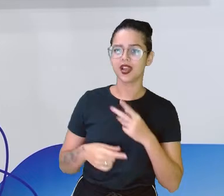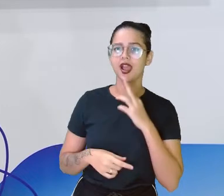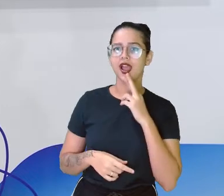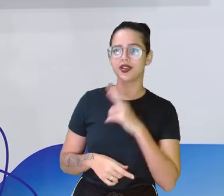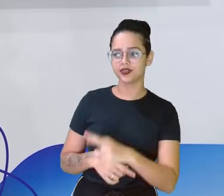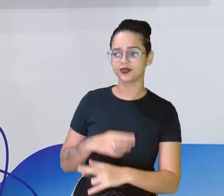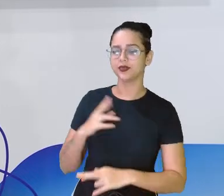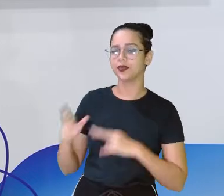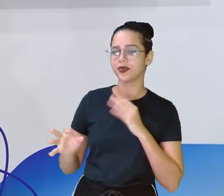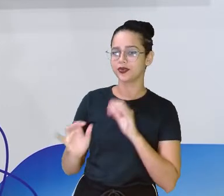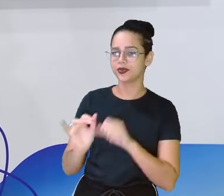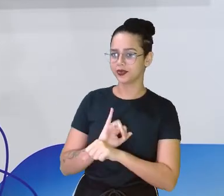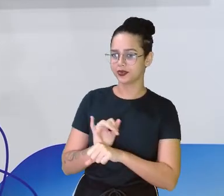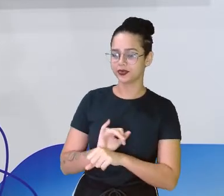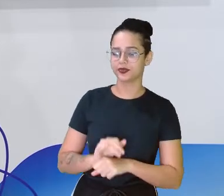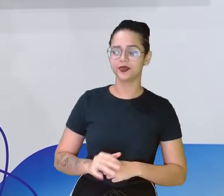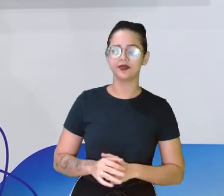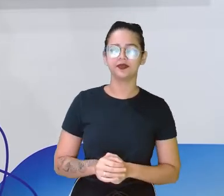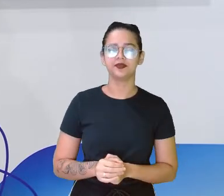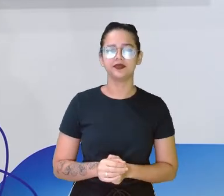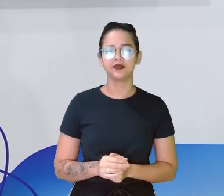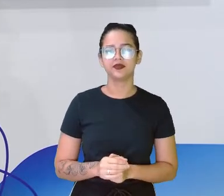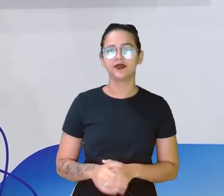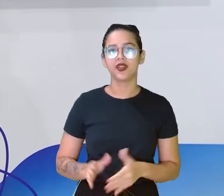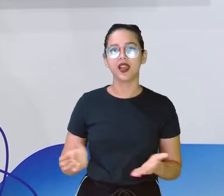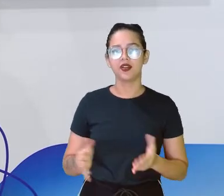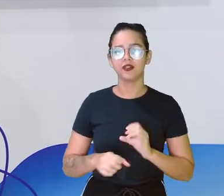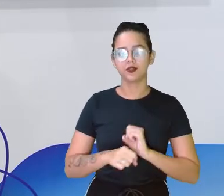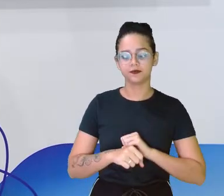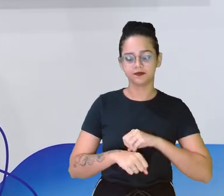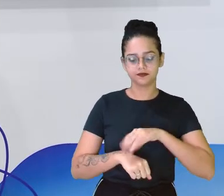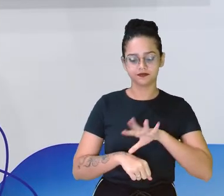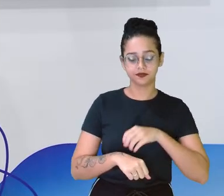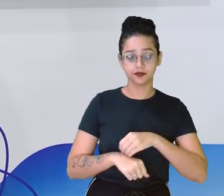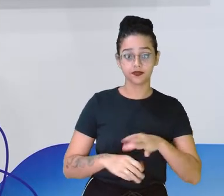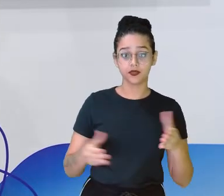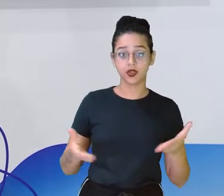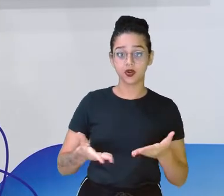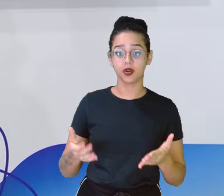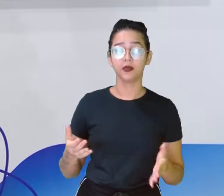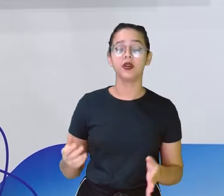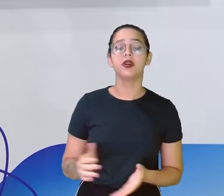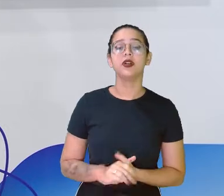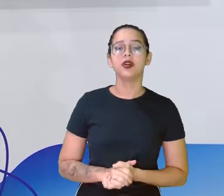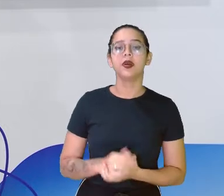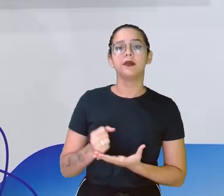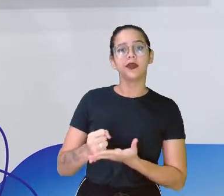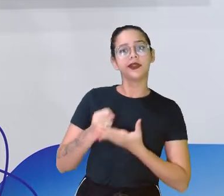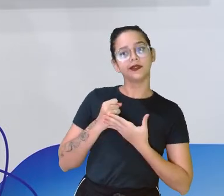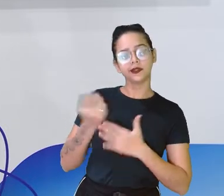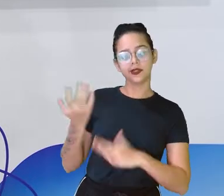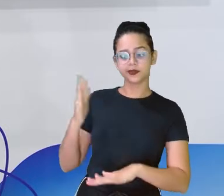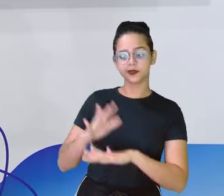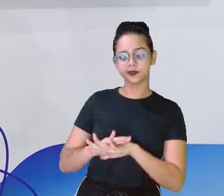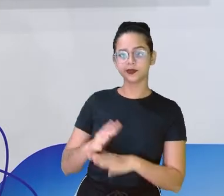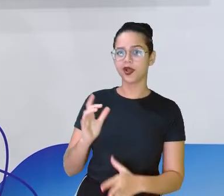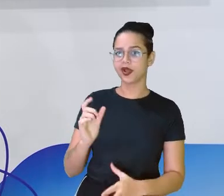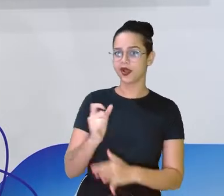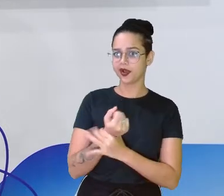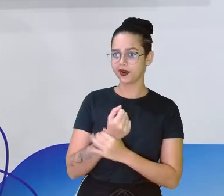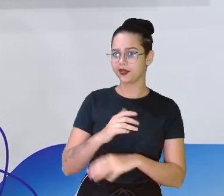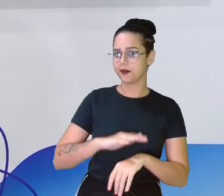no canal do YouTube. Beleza? Recados dados para me ajudar na inclusão, né, para garantir que